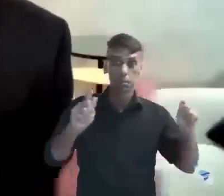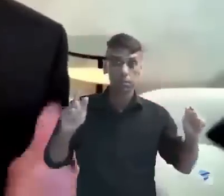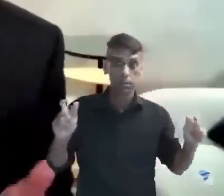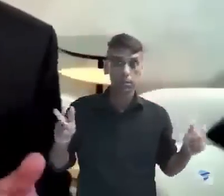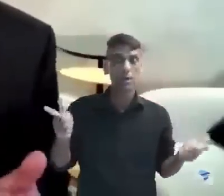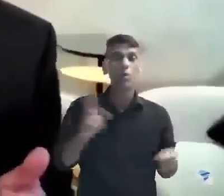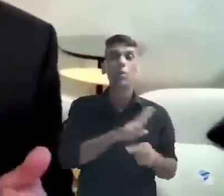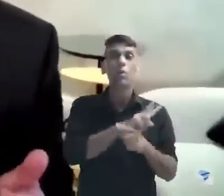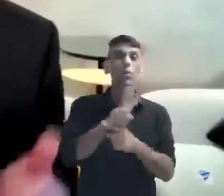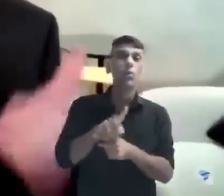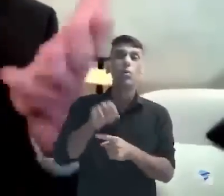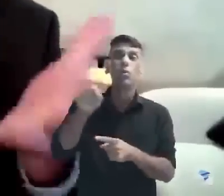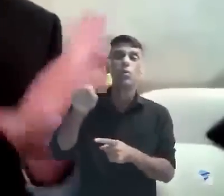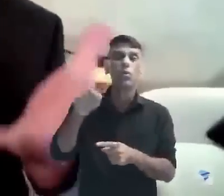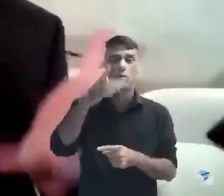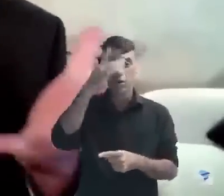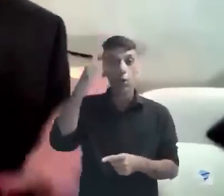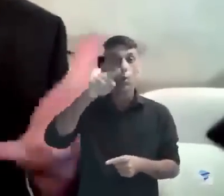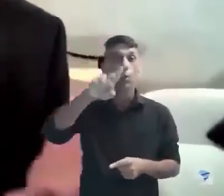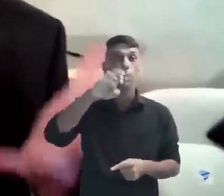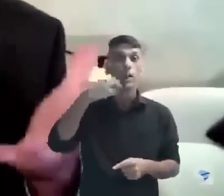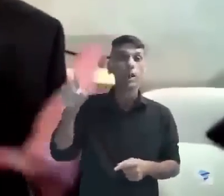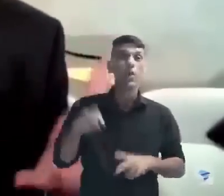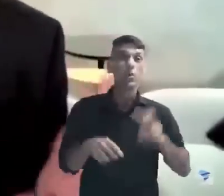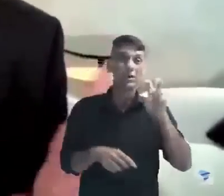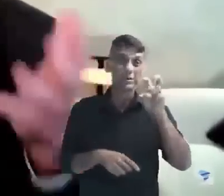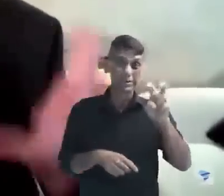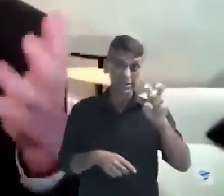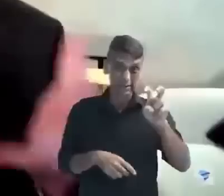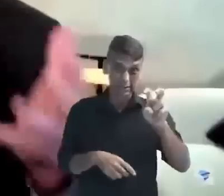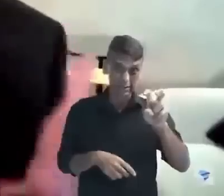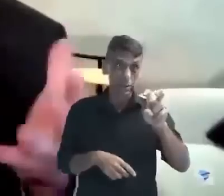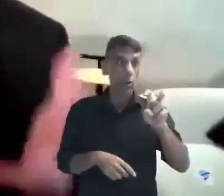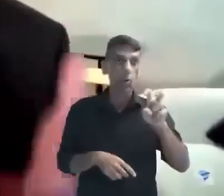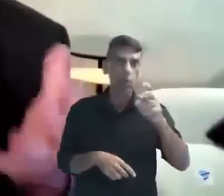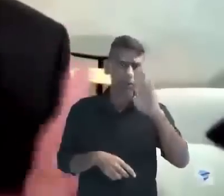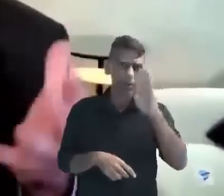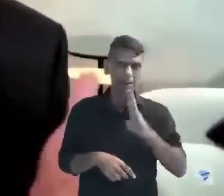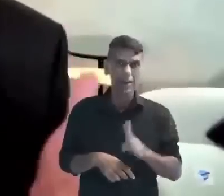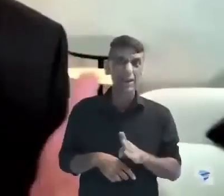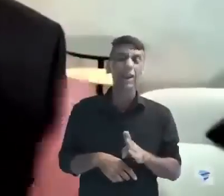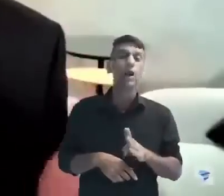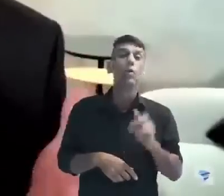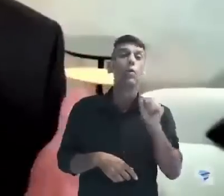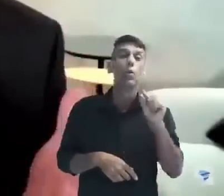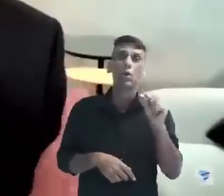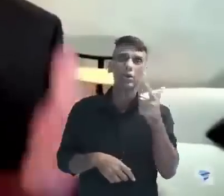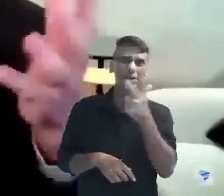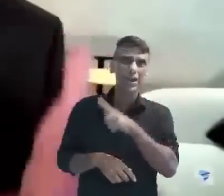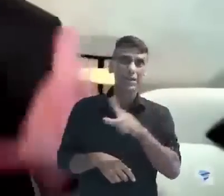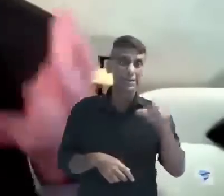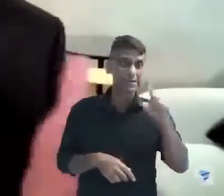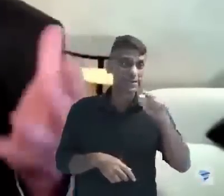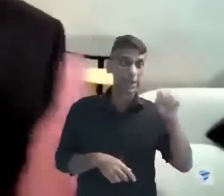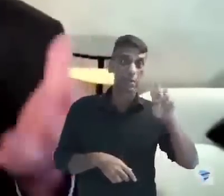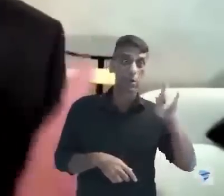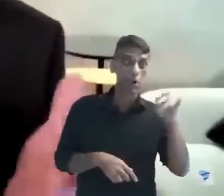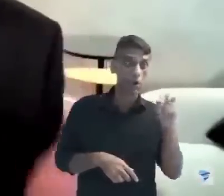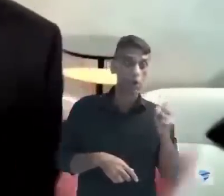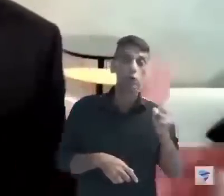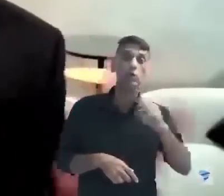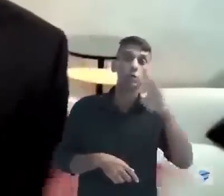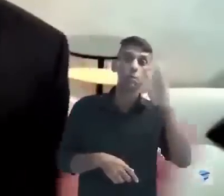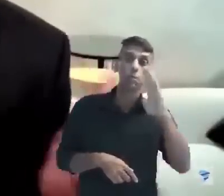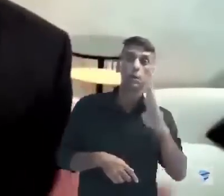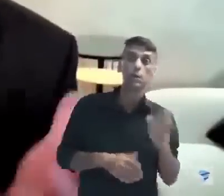tempo integral. 5 brasileiros acumulam a renda dos 100 milhões de brasileiros mais pobres. Essa tragédia o Bolsonaro está agravando, mas